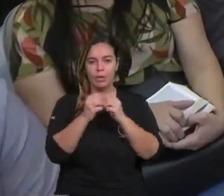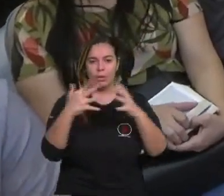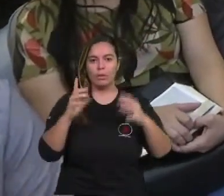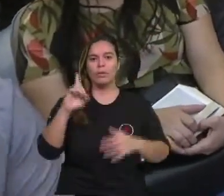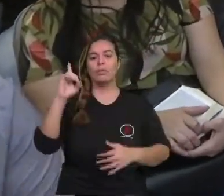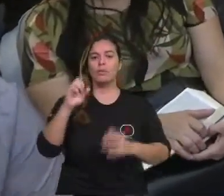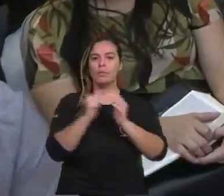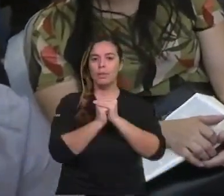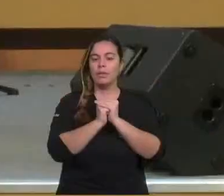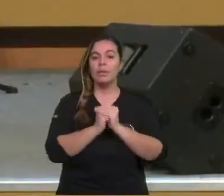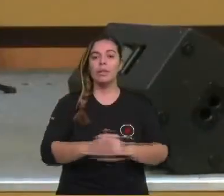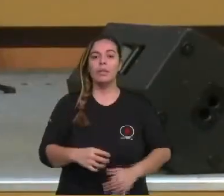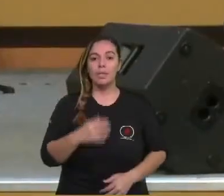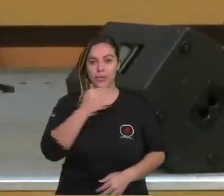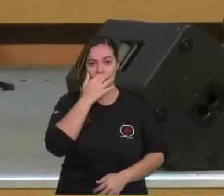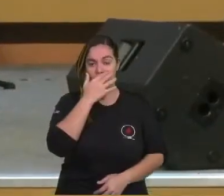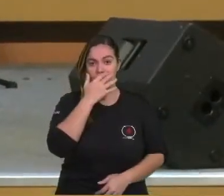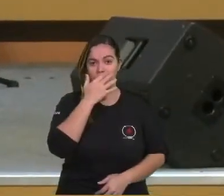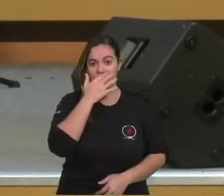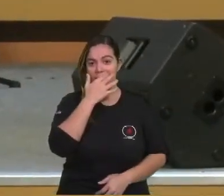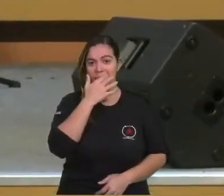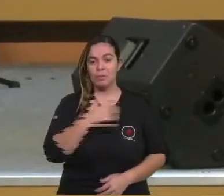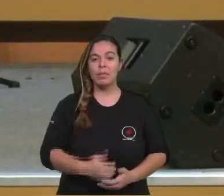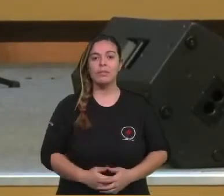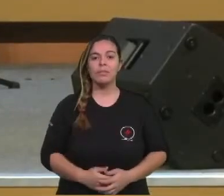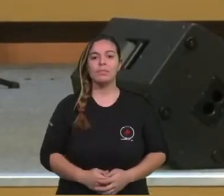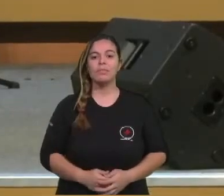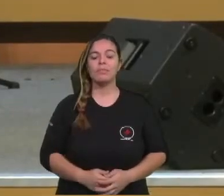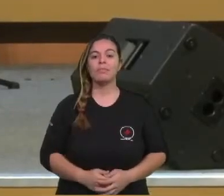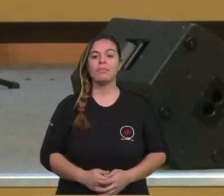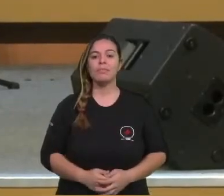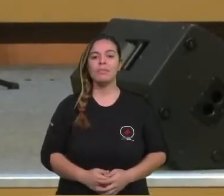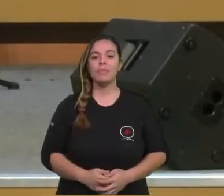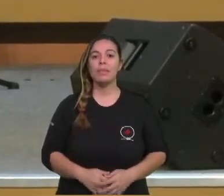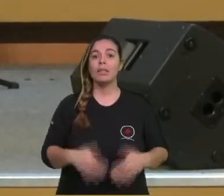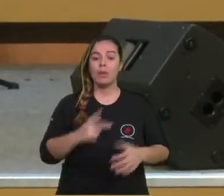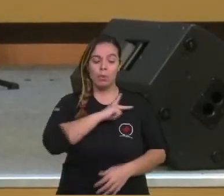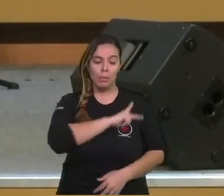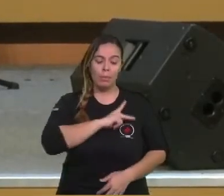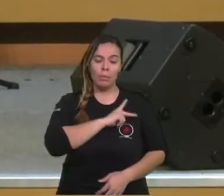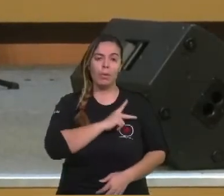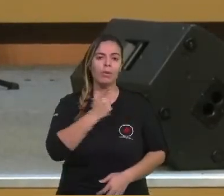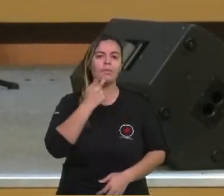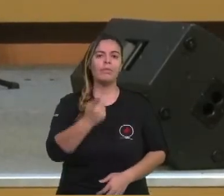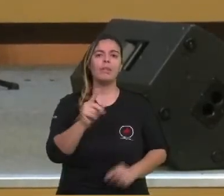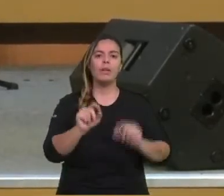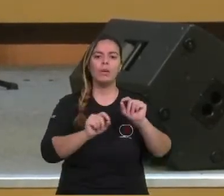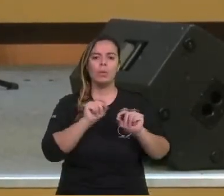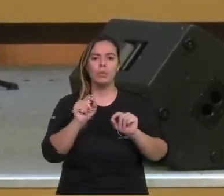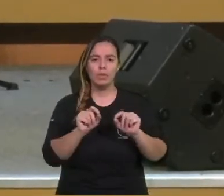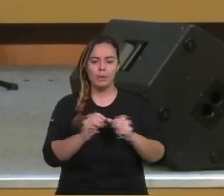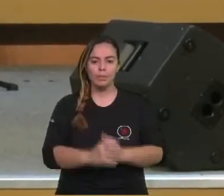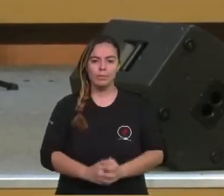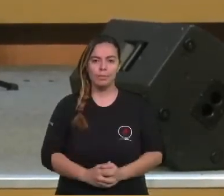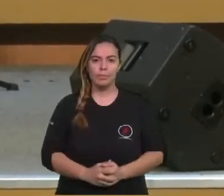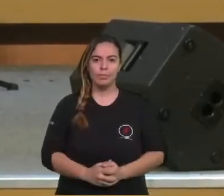Glória a Deus. Amém? Amém. Preste atenção. Paulo está dizendo